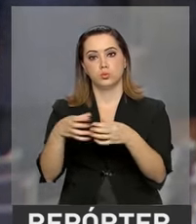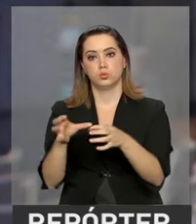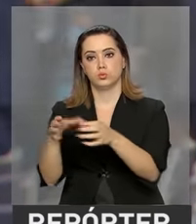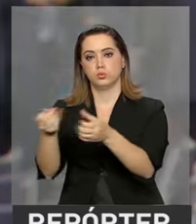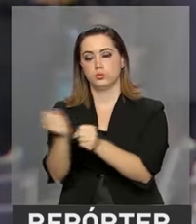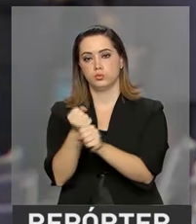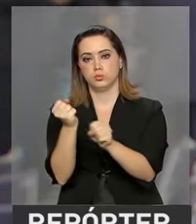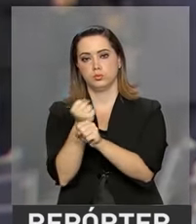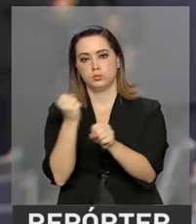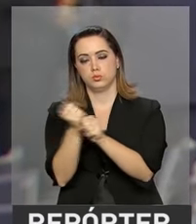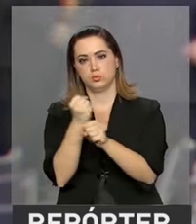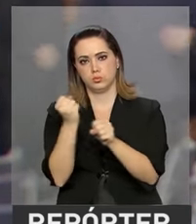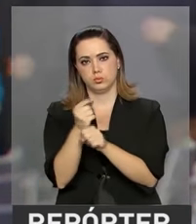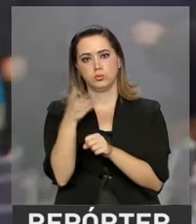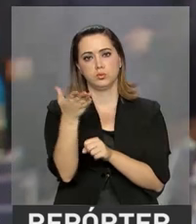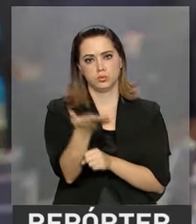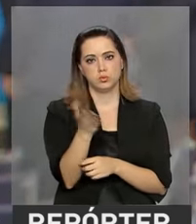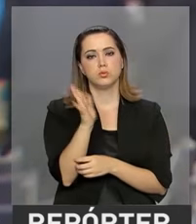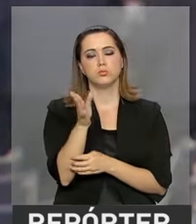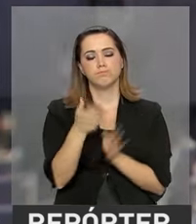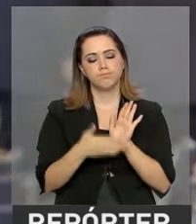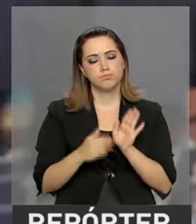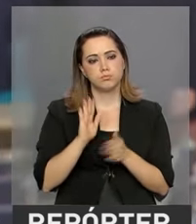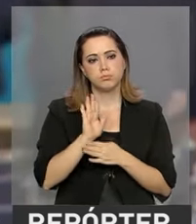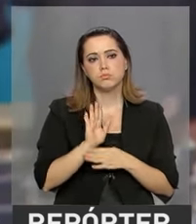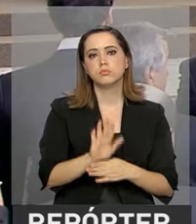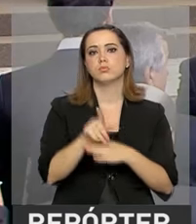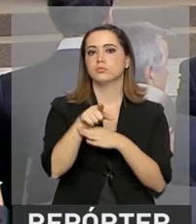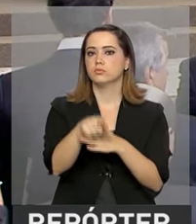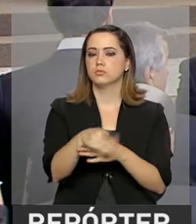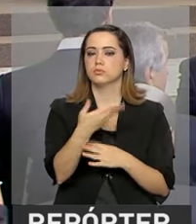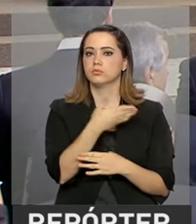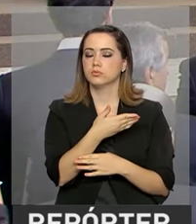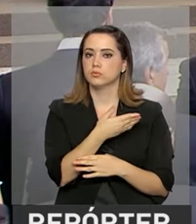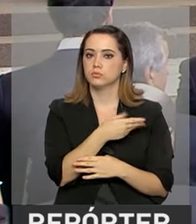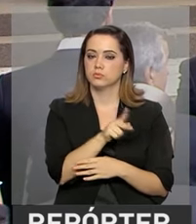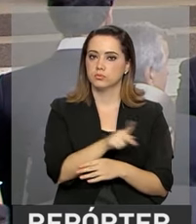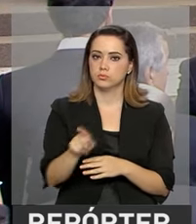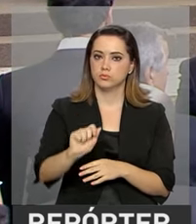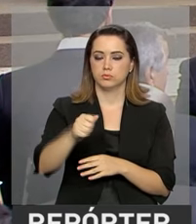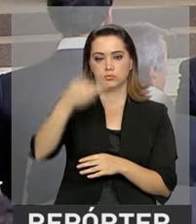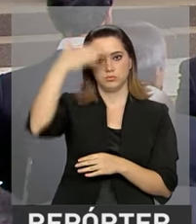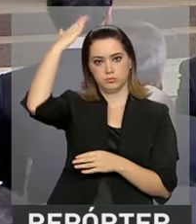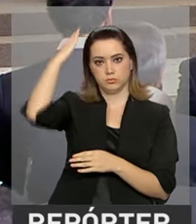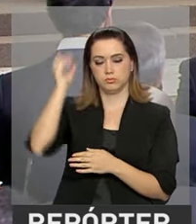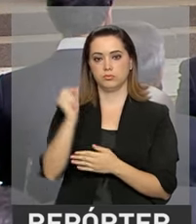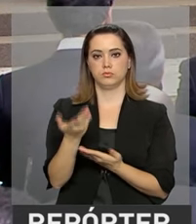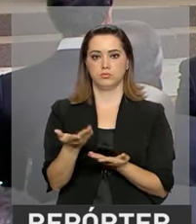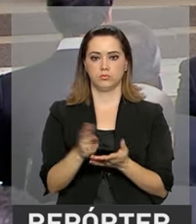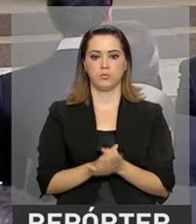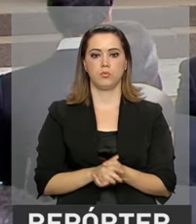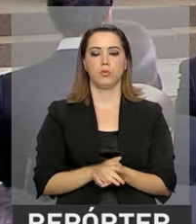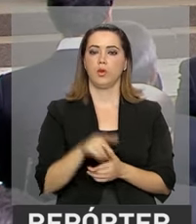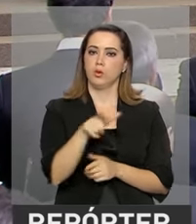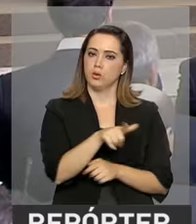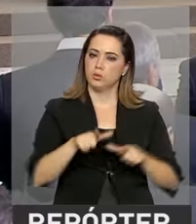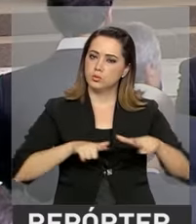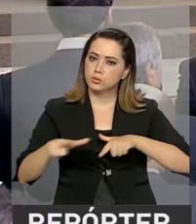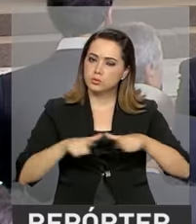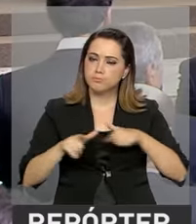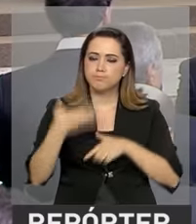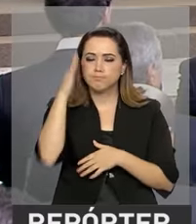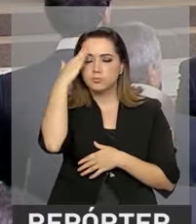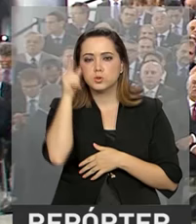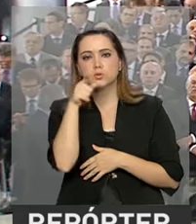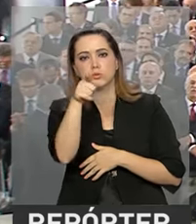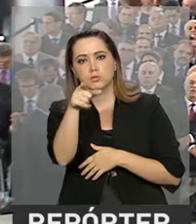civil. Eles demonstraram apoio ao governo do presidente em exercício. Os trabalhadores entendem que Vossa Excelência montou